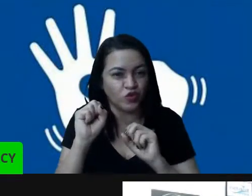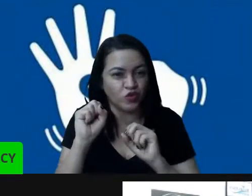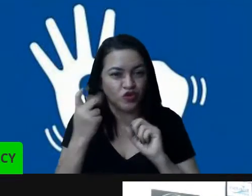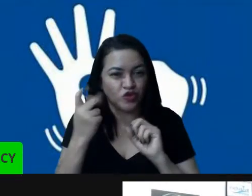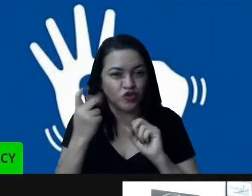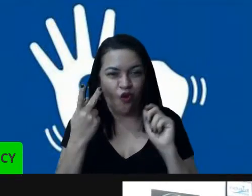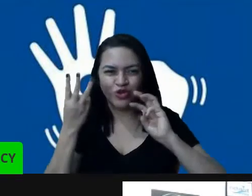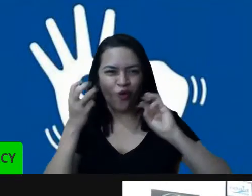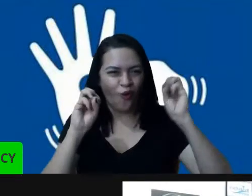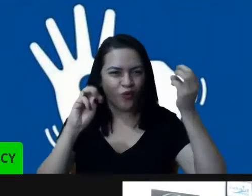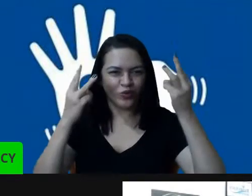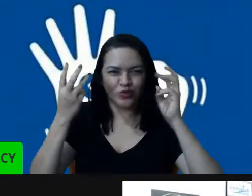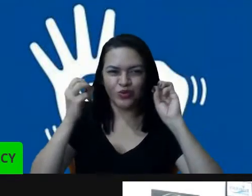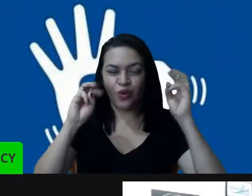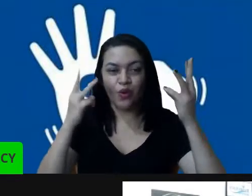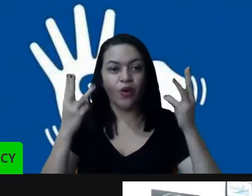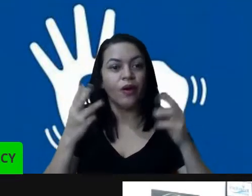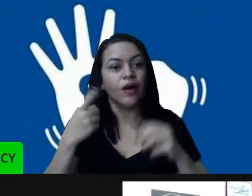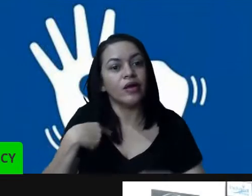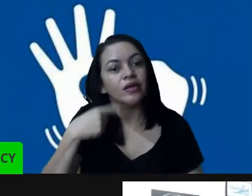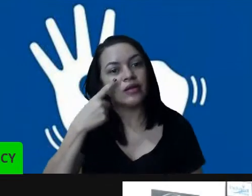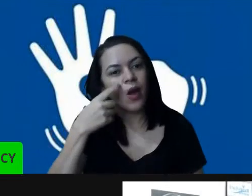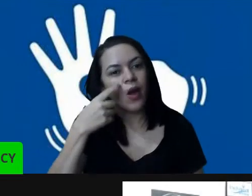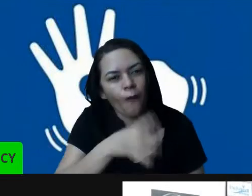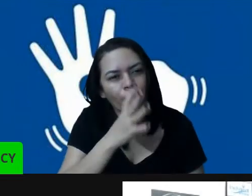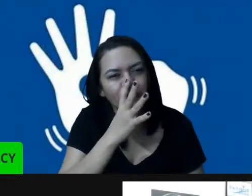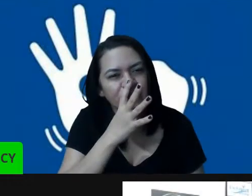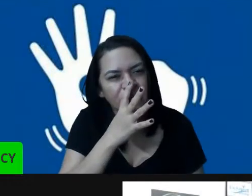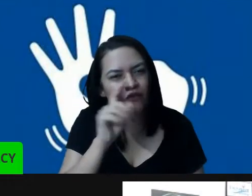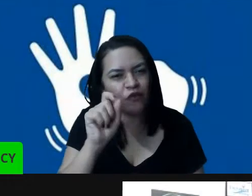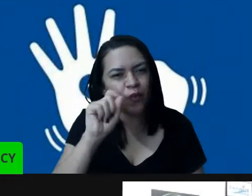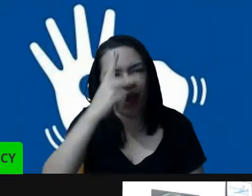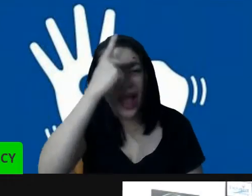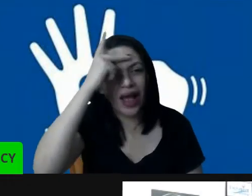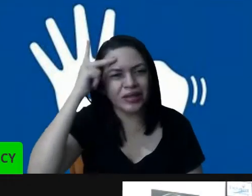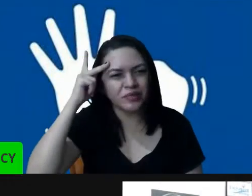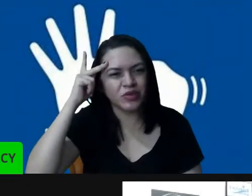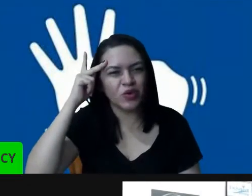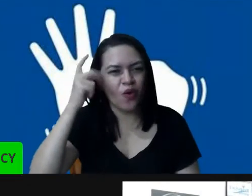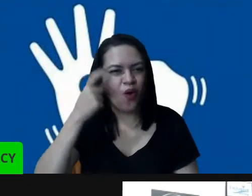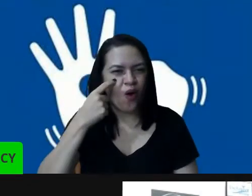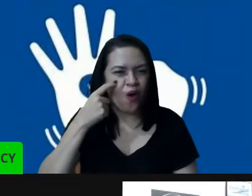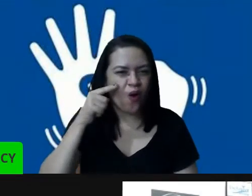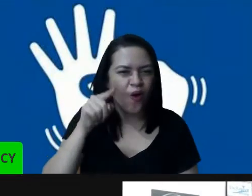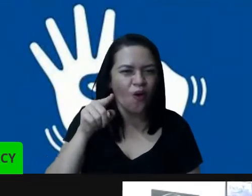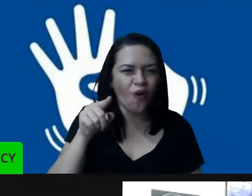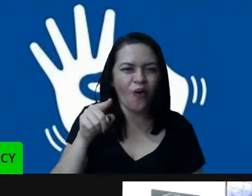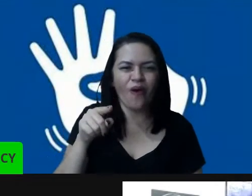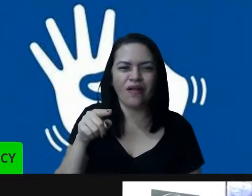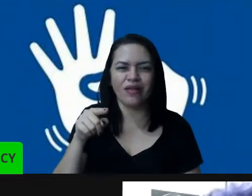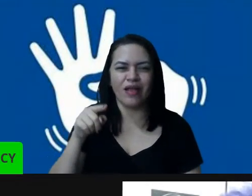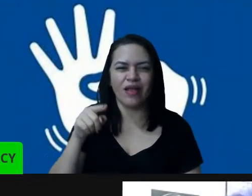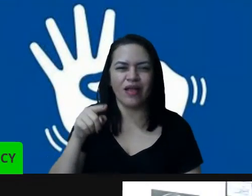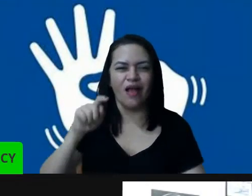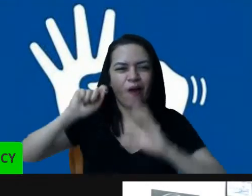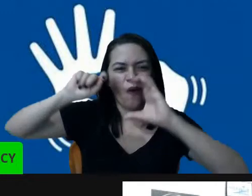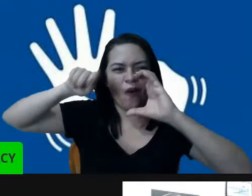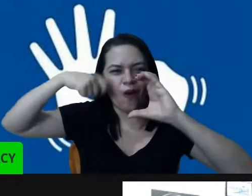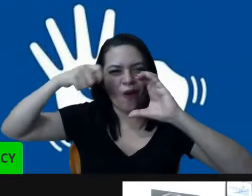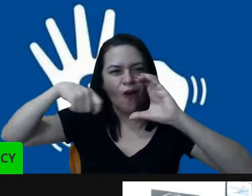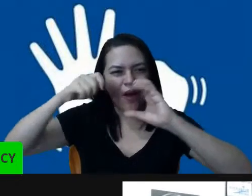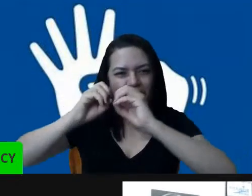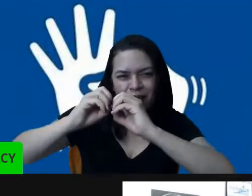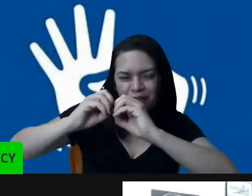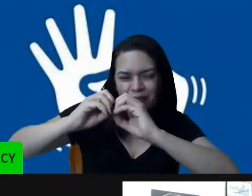pessoas quando elas comentam assim, olha, clica, bota a câmera aí no nosso QR Code aqui